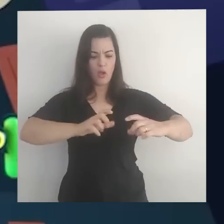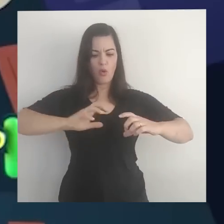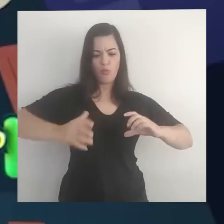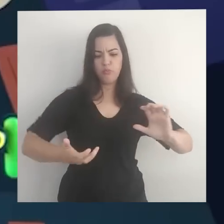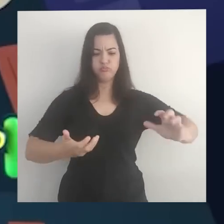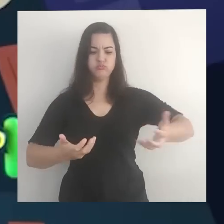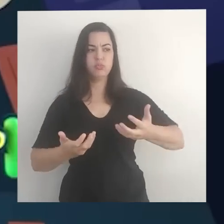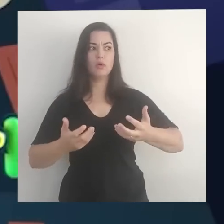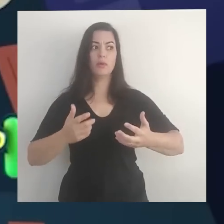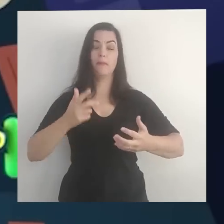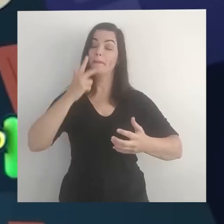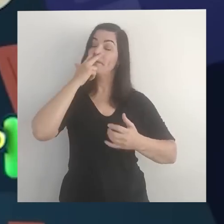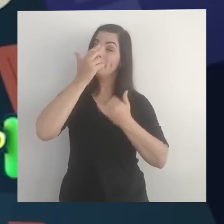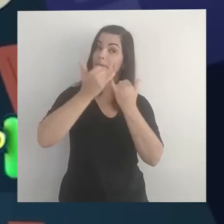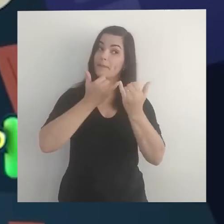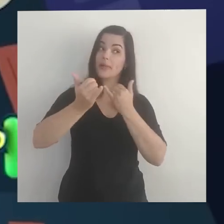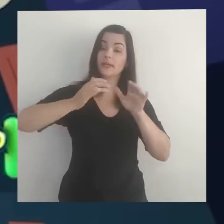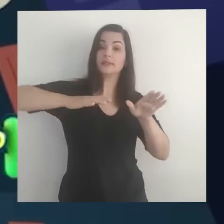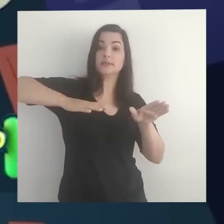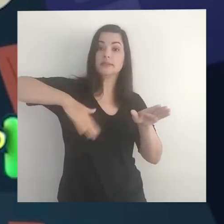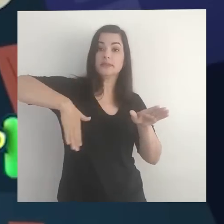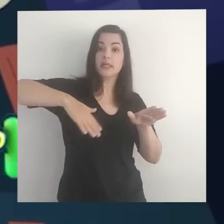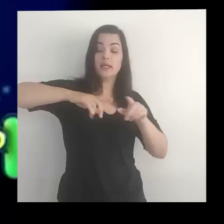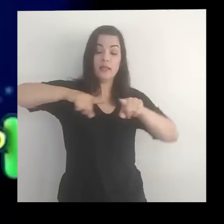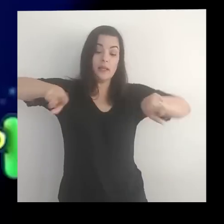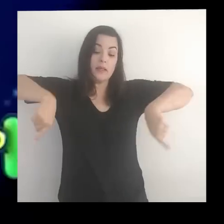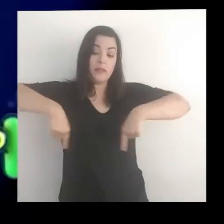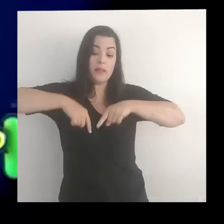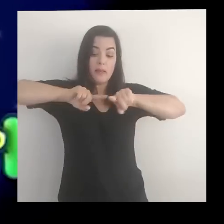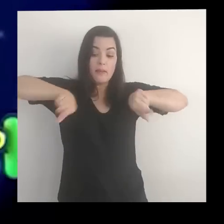Luna, o Cláudio também quer ver Marte.